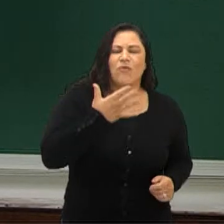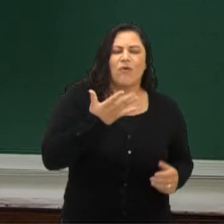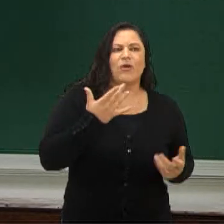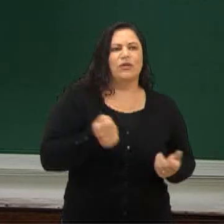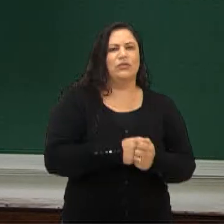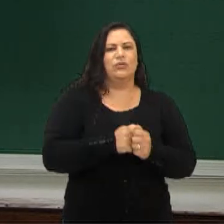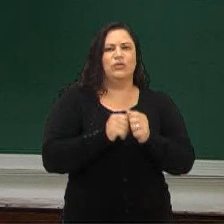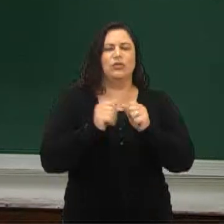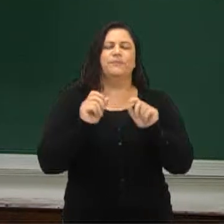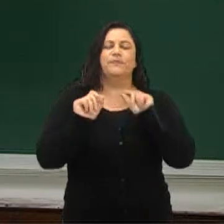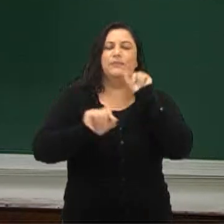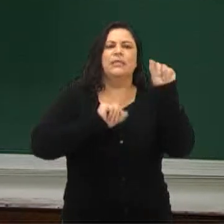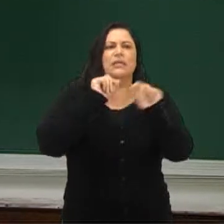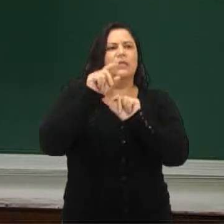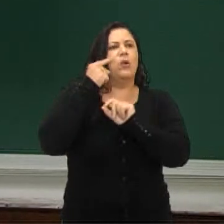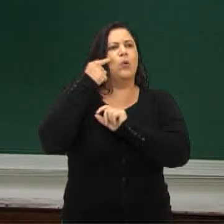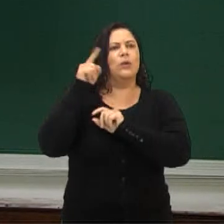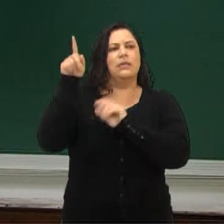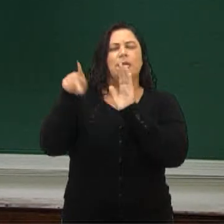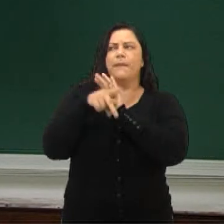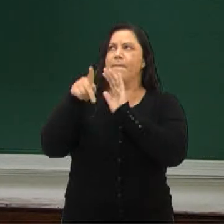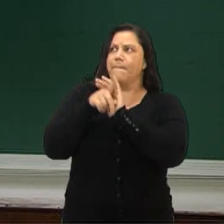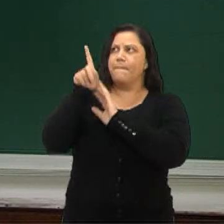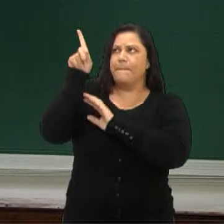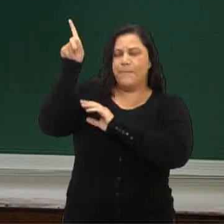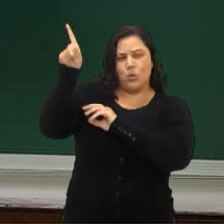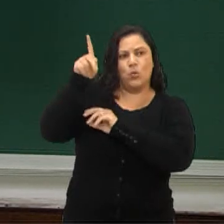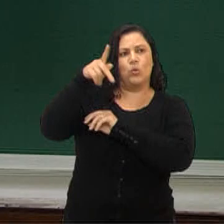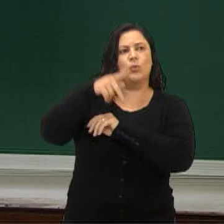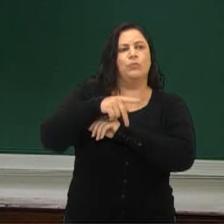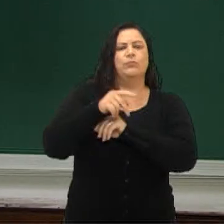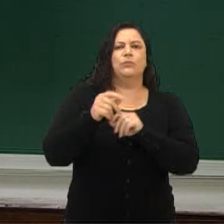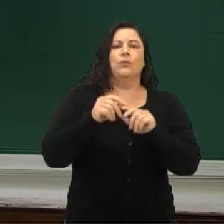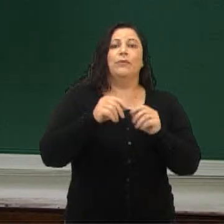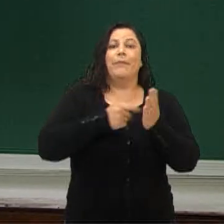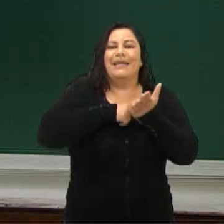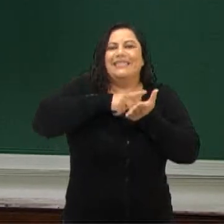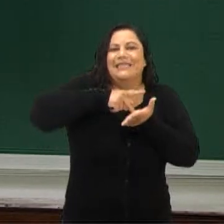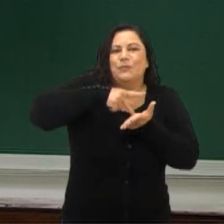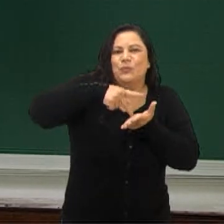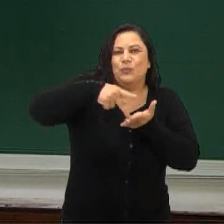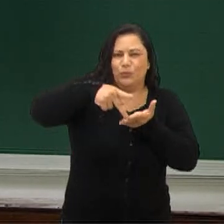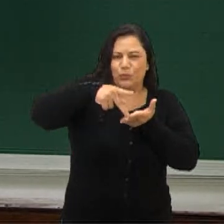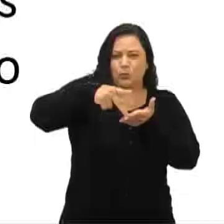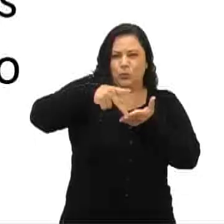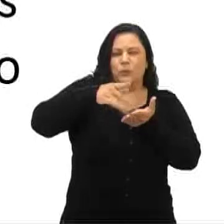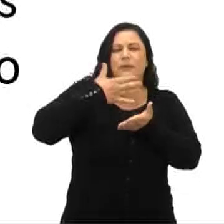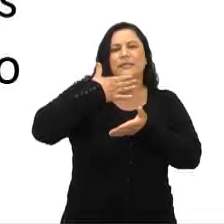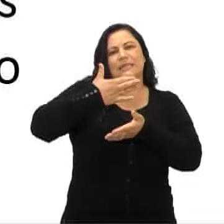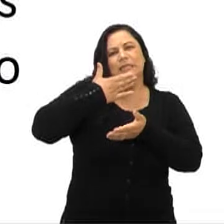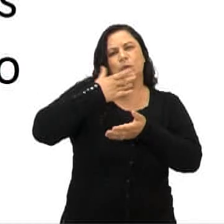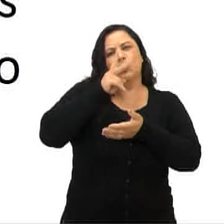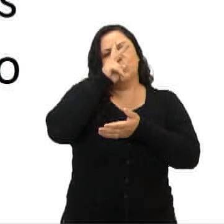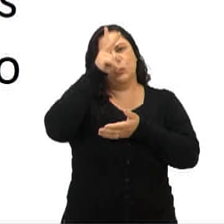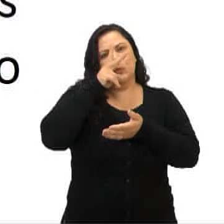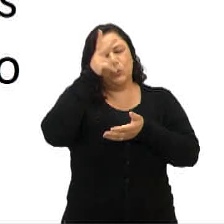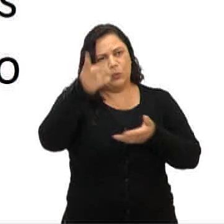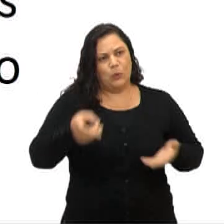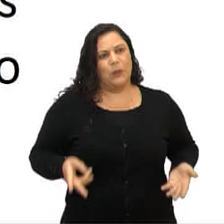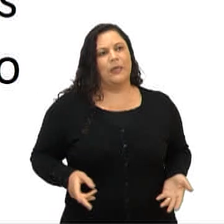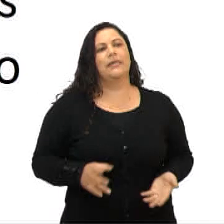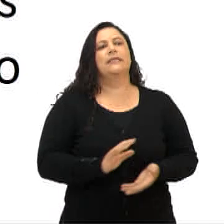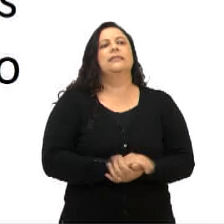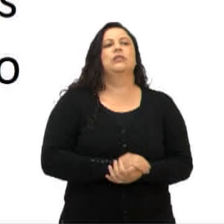lado da outra, no Gauguin você vai ver uma cor mais chapada, mais pura, né? Que ele fechava com uma